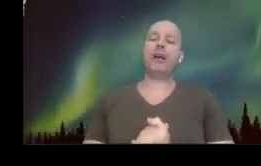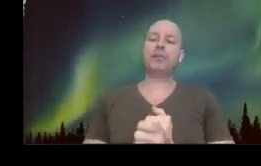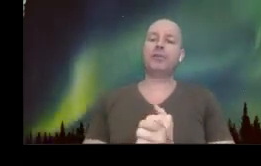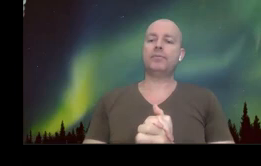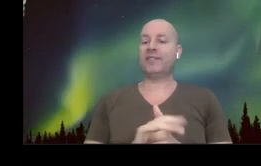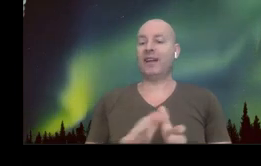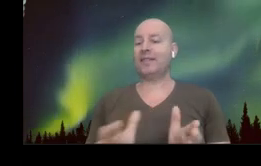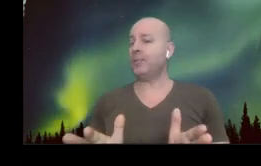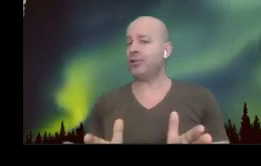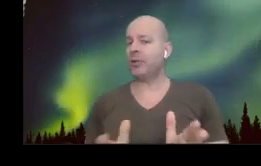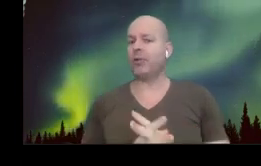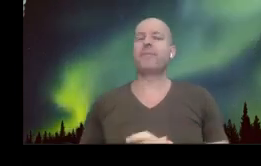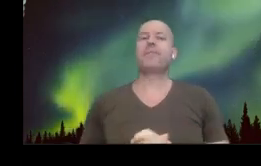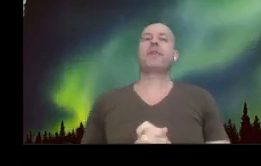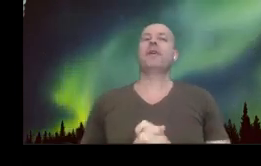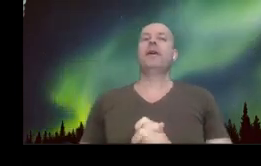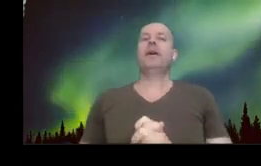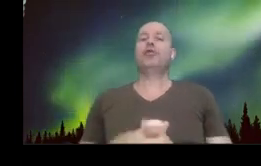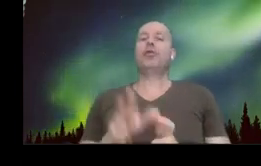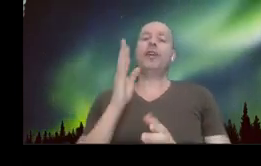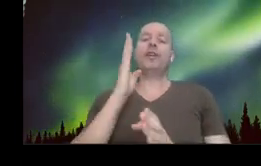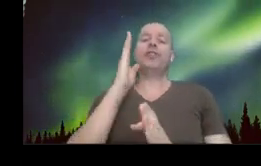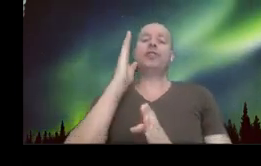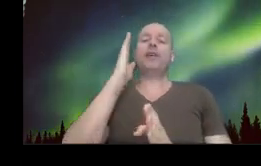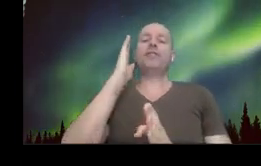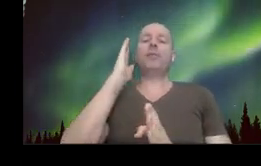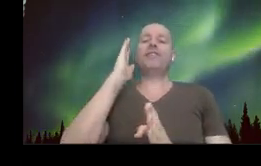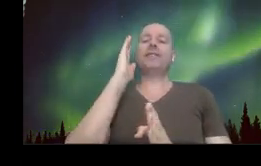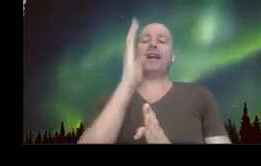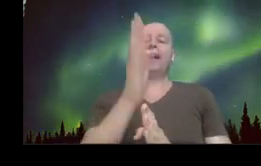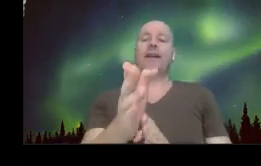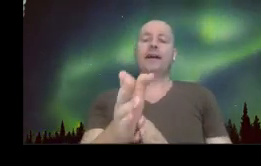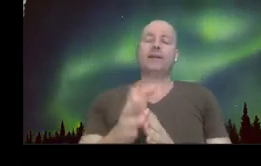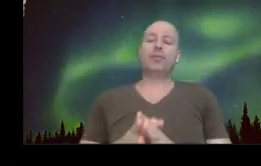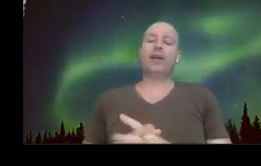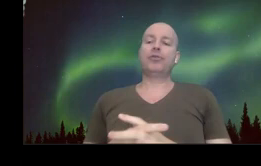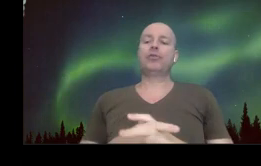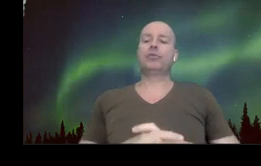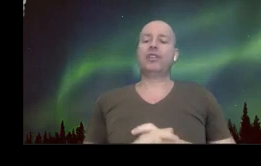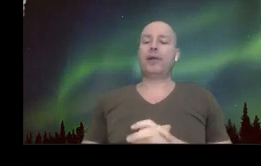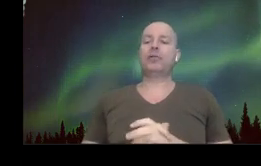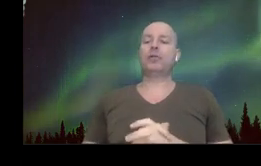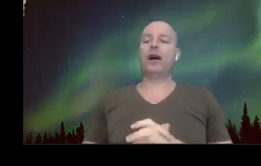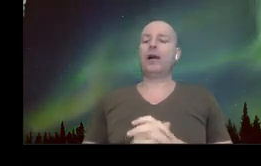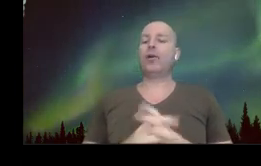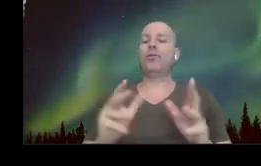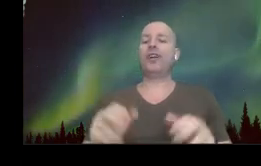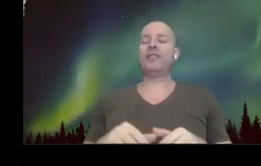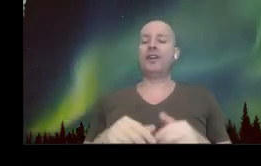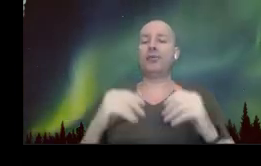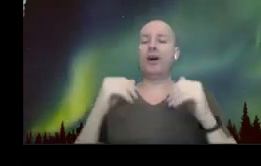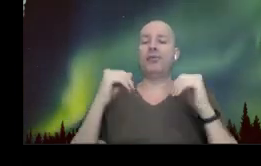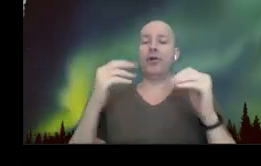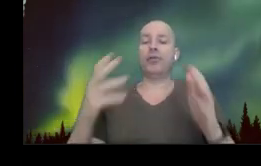ser desapropriado. Exatamente igual. Se o governo decide passar uma estrada no meio de um determinado lugar,